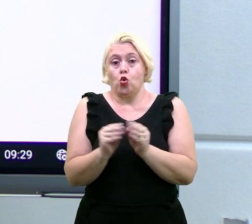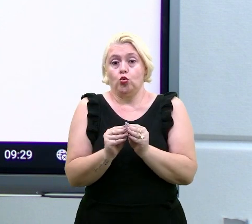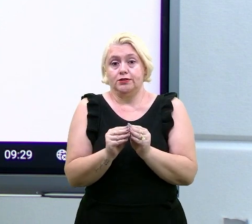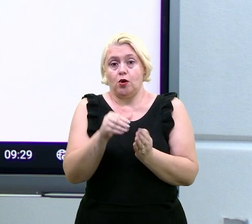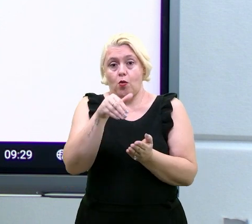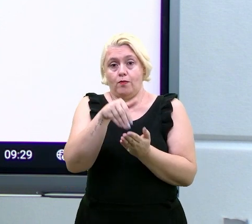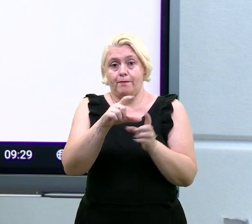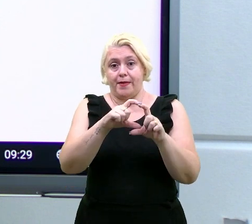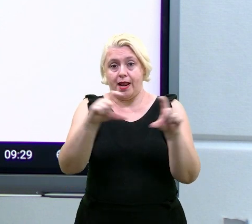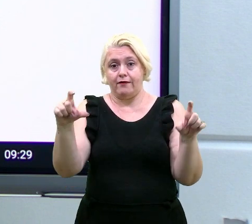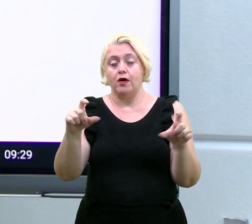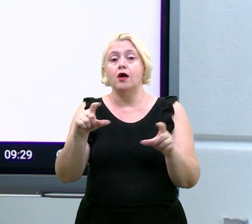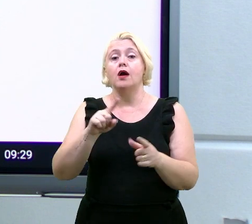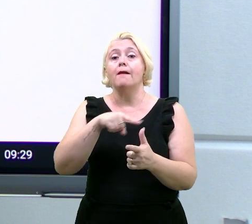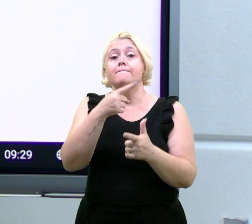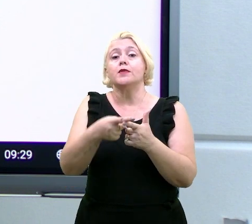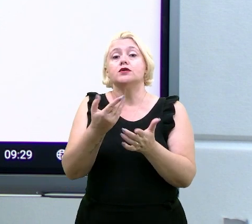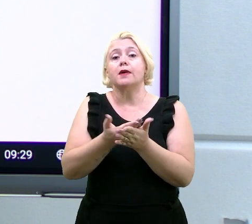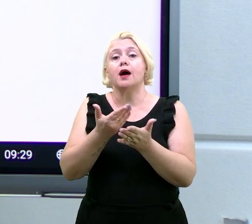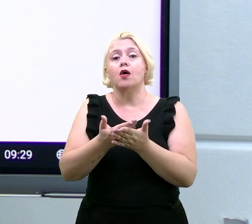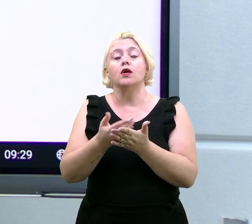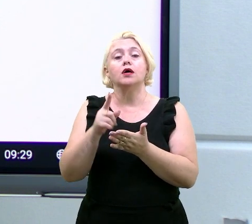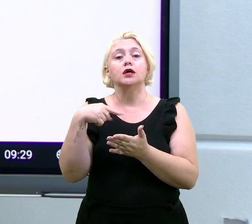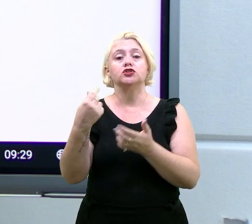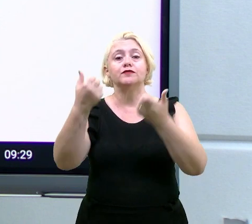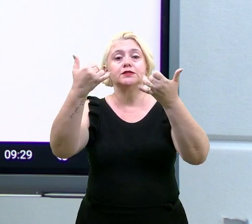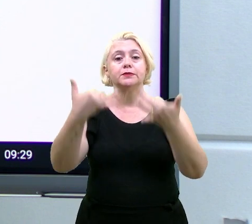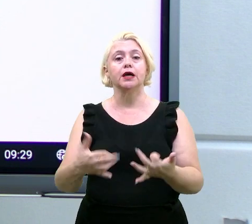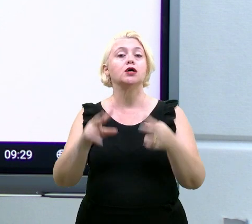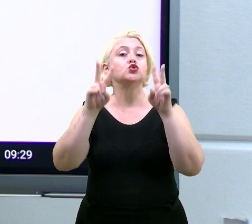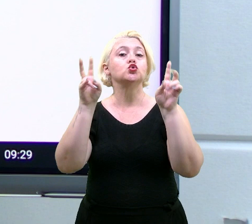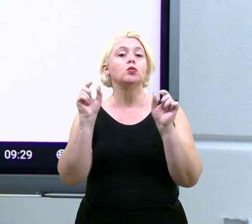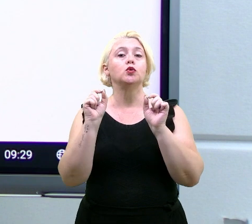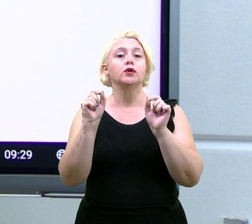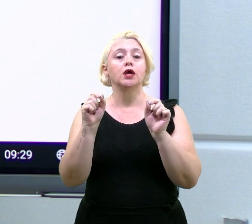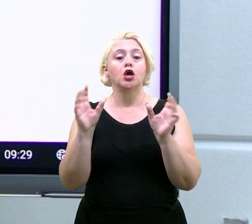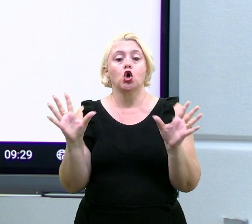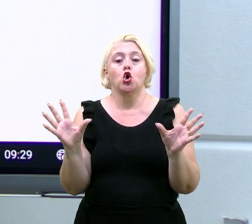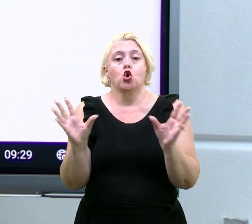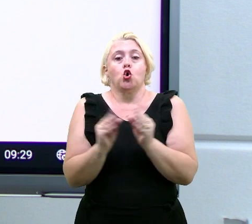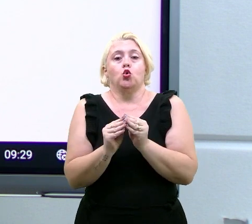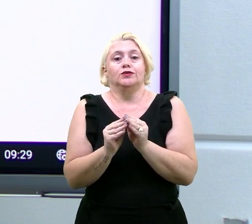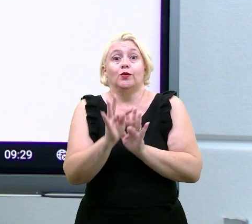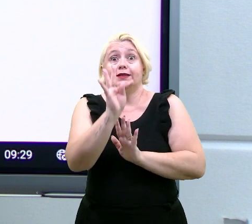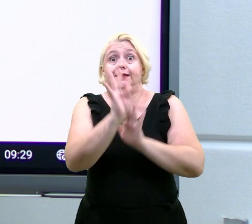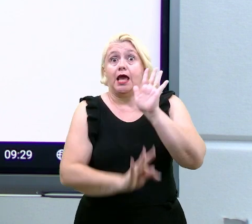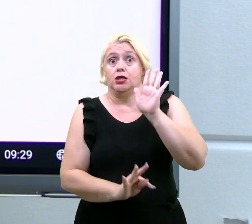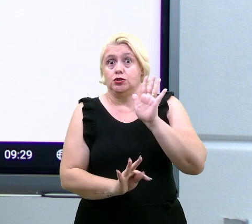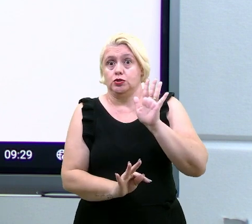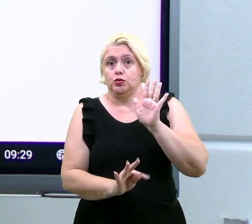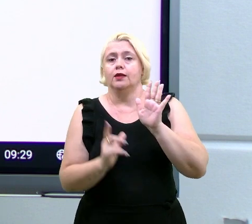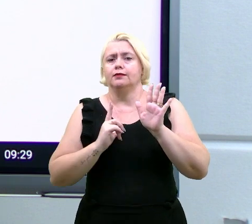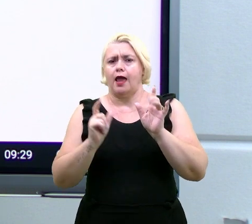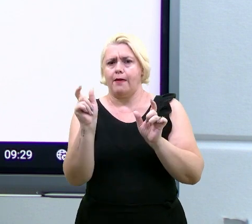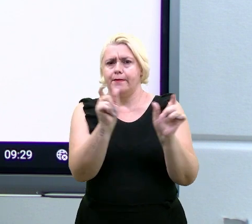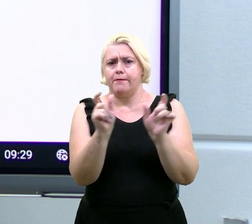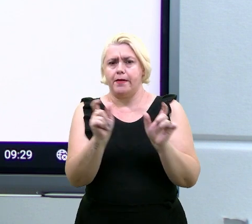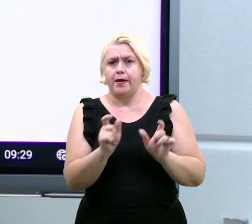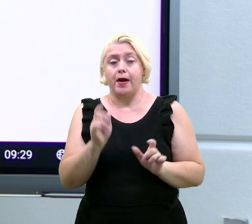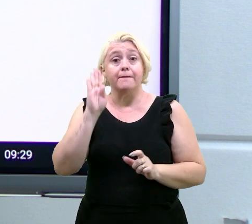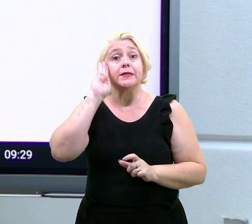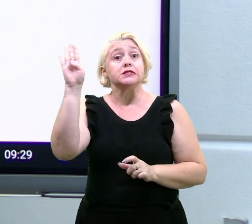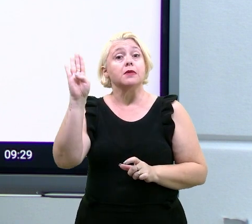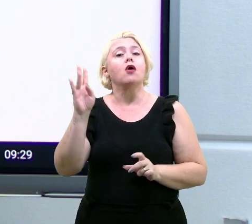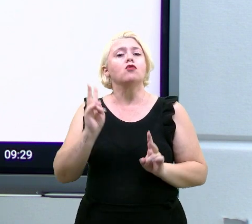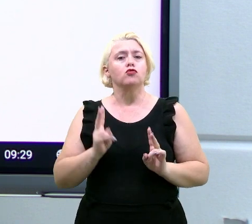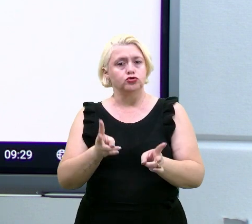e na próxima aula nós falaremos o quê da conclusão do texto com aqueles elementos fundamentais e